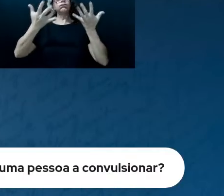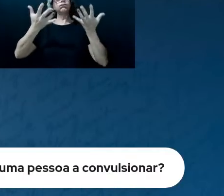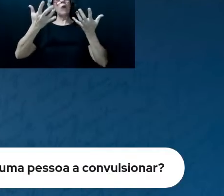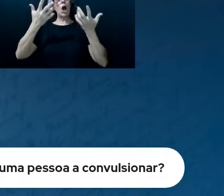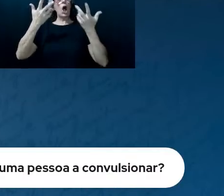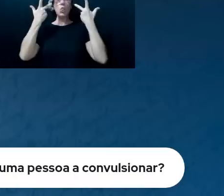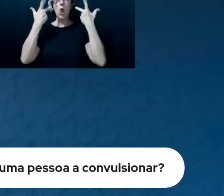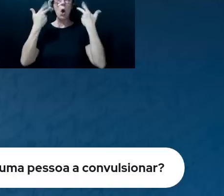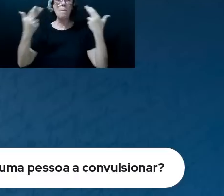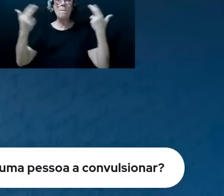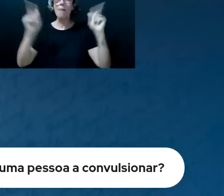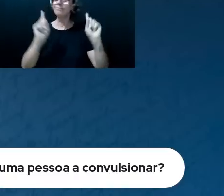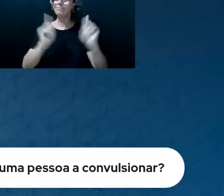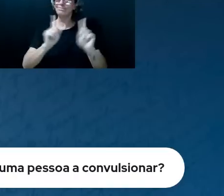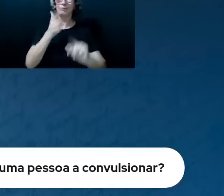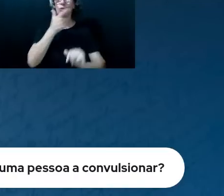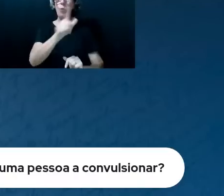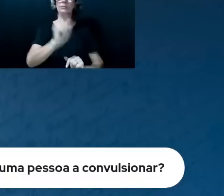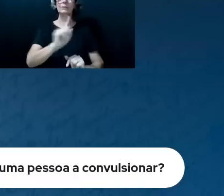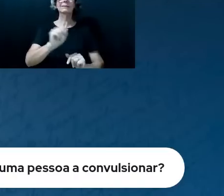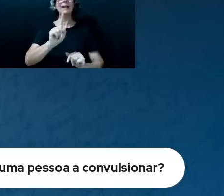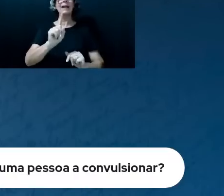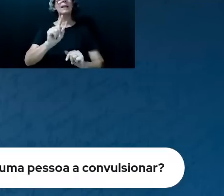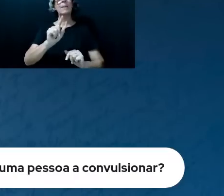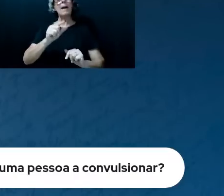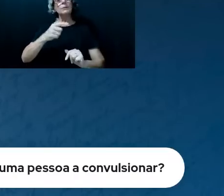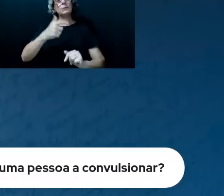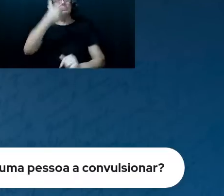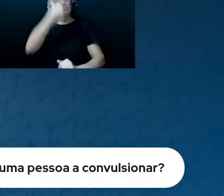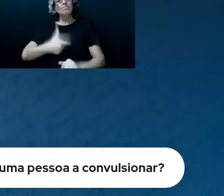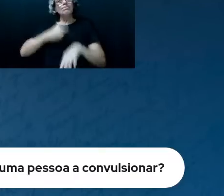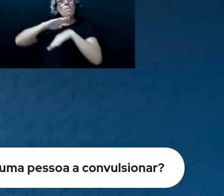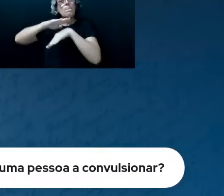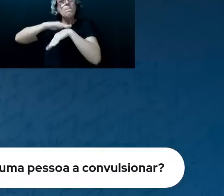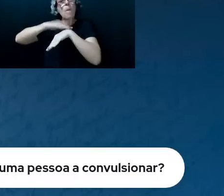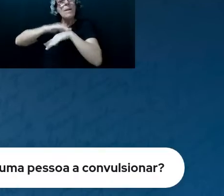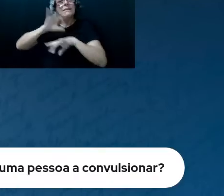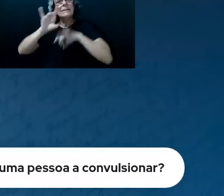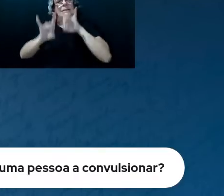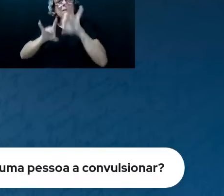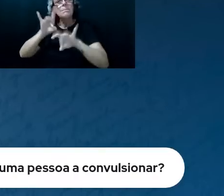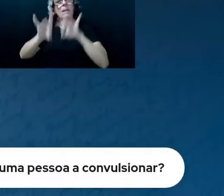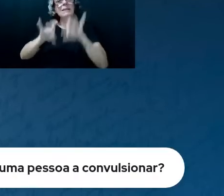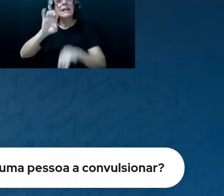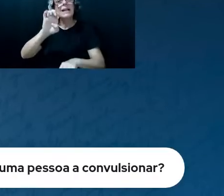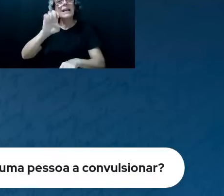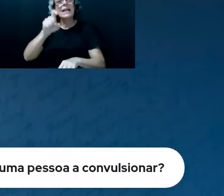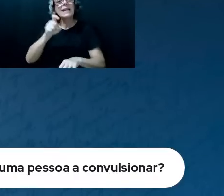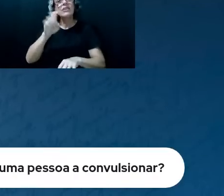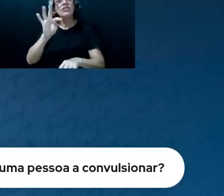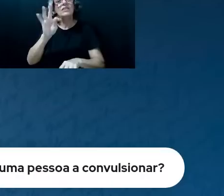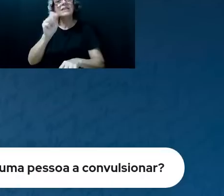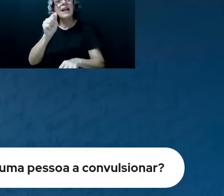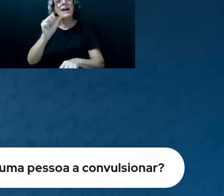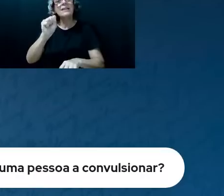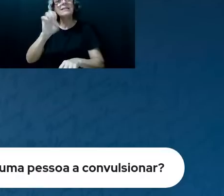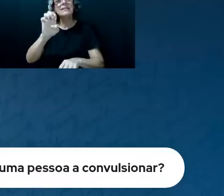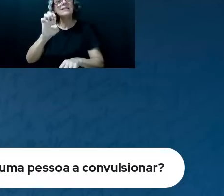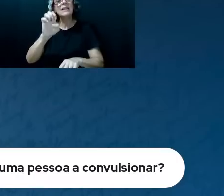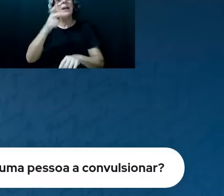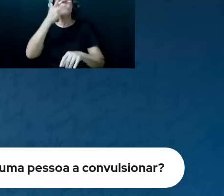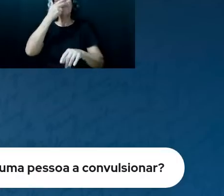não conseguem manifestar. E assim que Allan Kardec define como um estado de sonambulismo